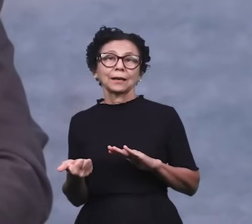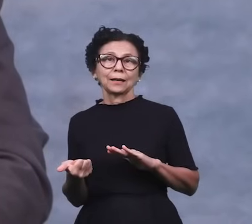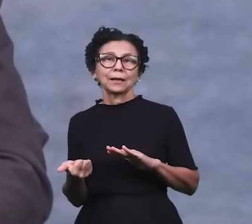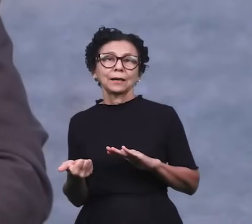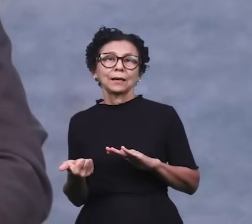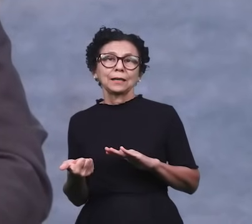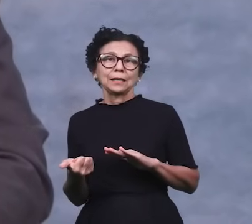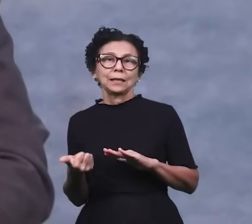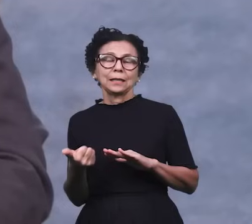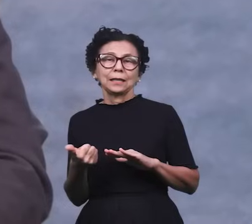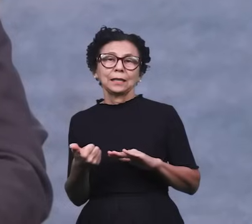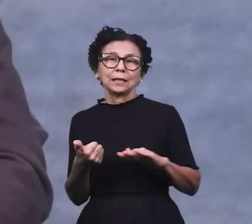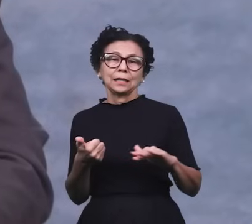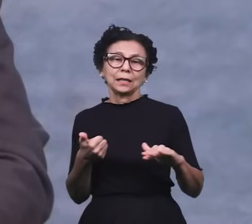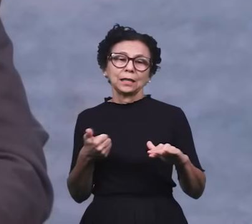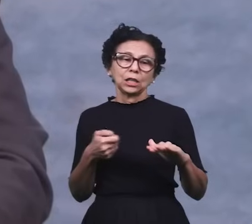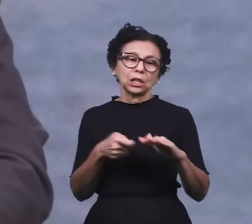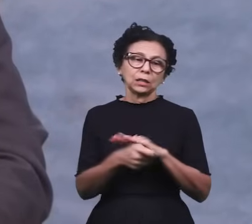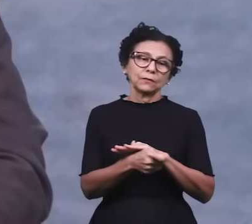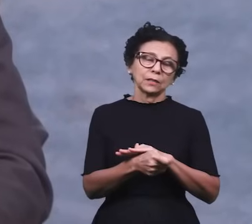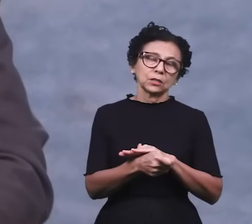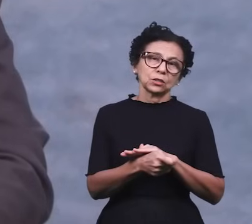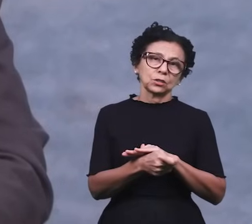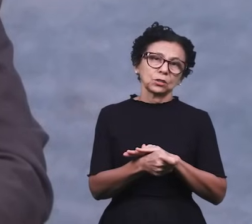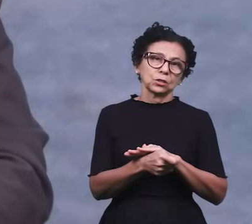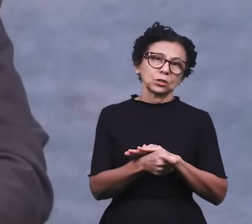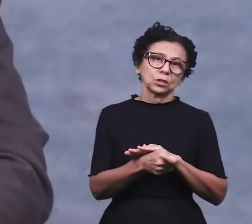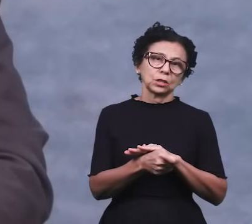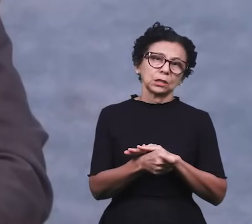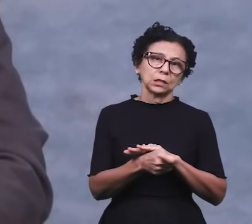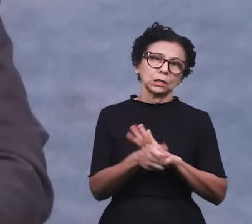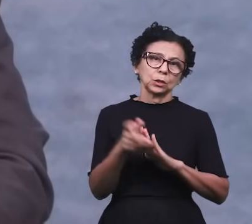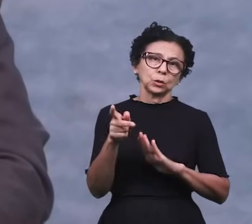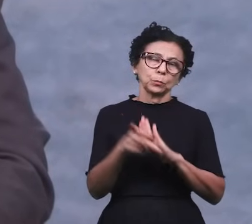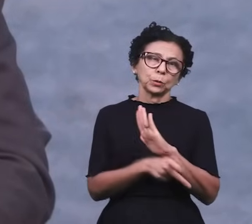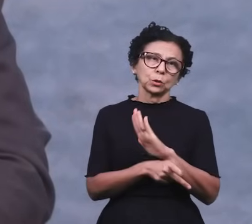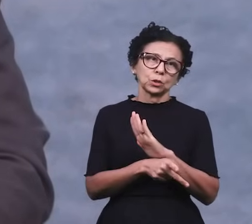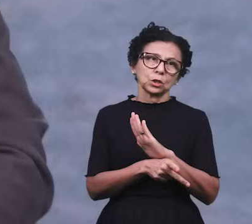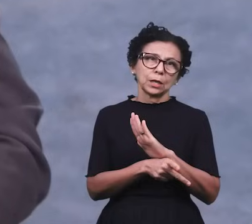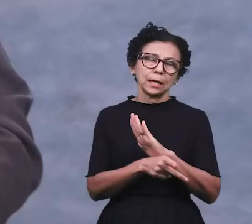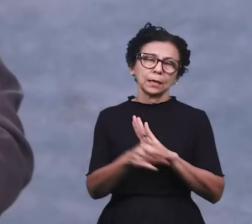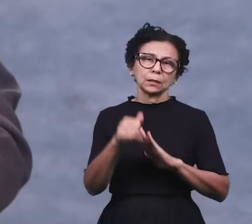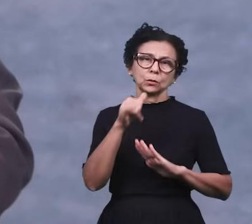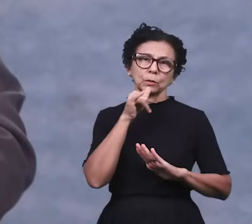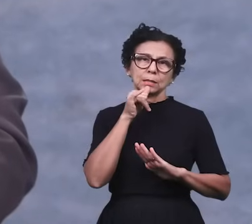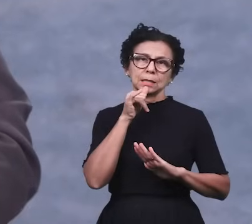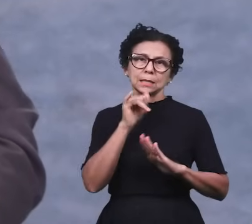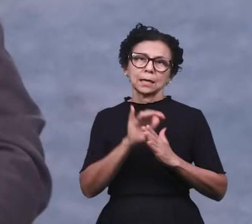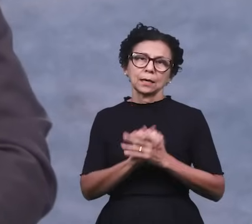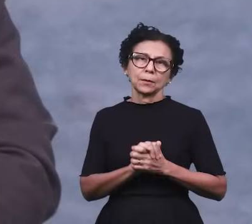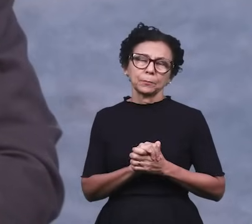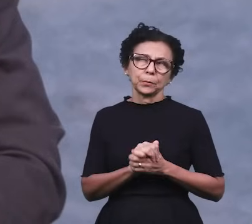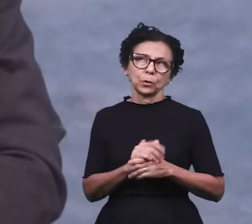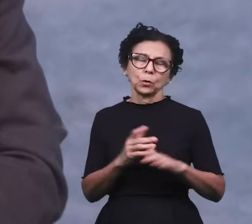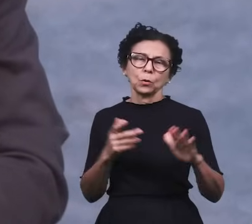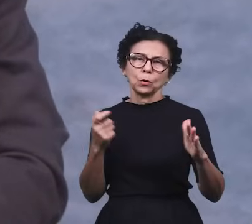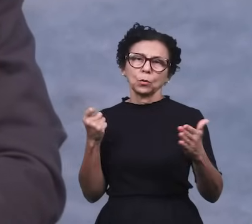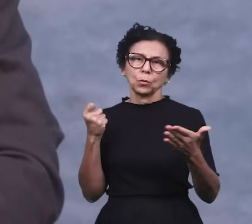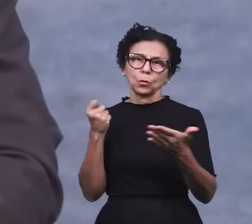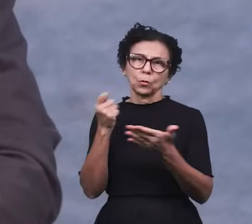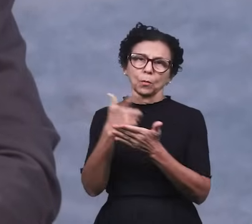ali e colocar num projeto, por exemplo, como a compra de um imóvel para fins